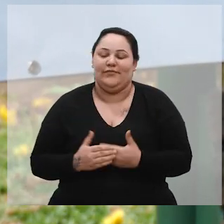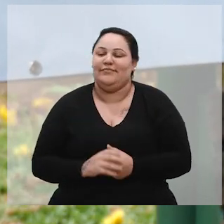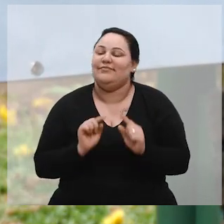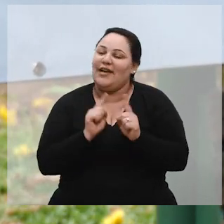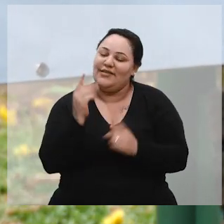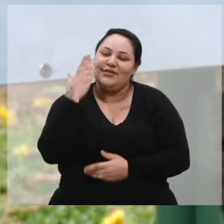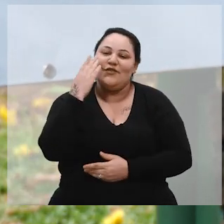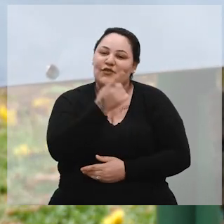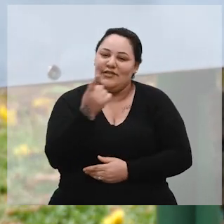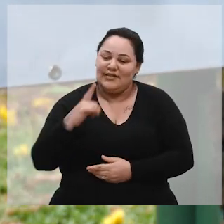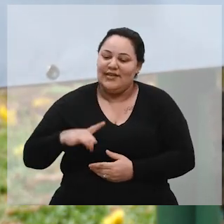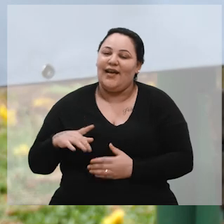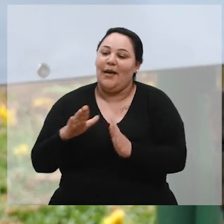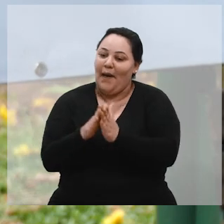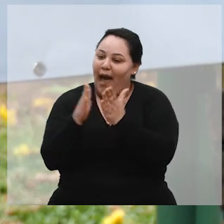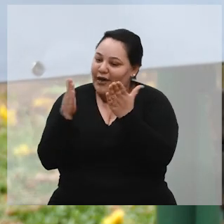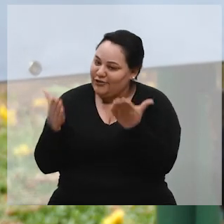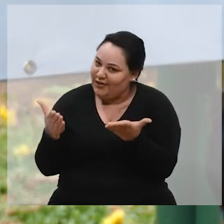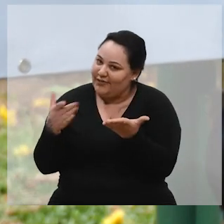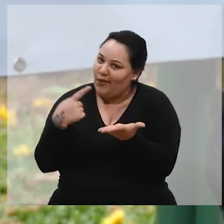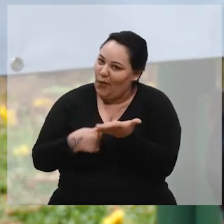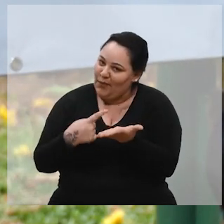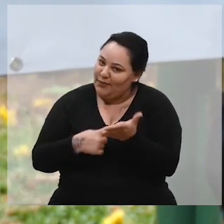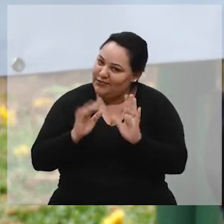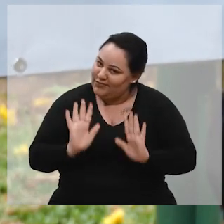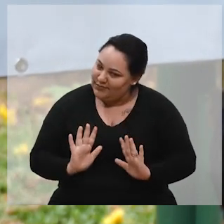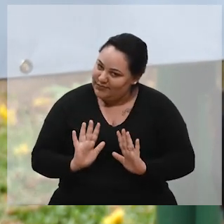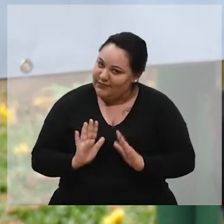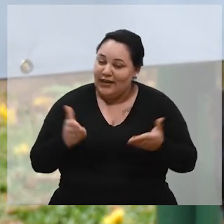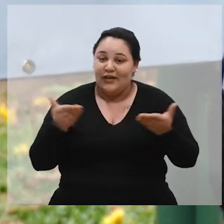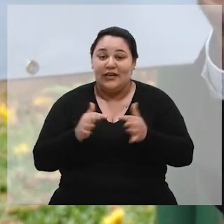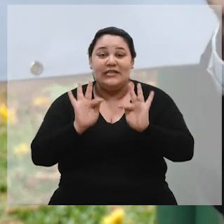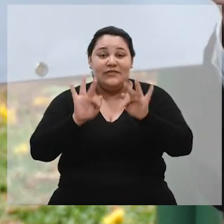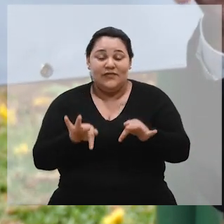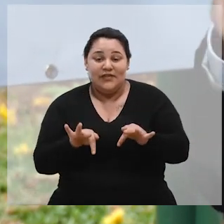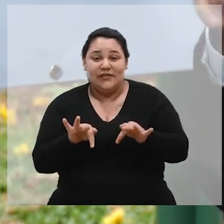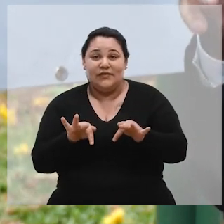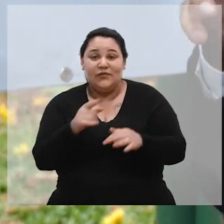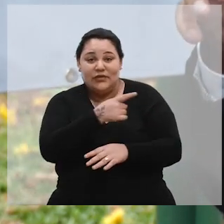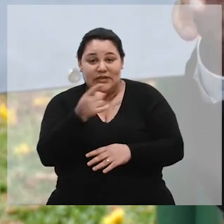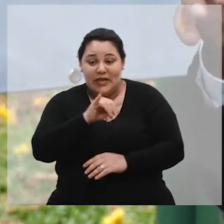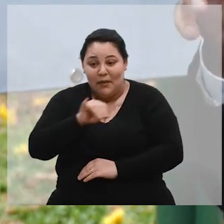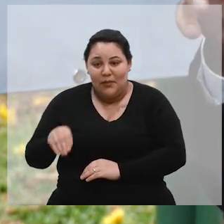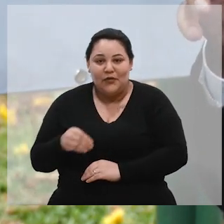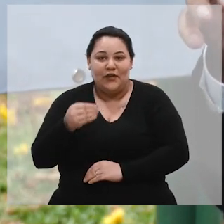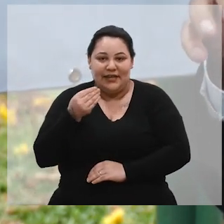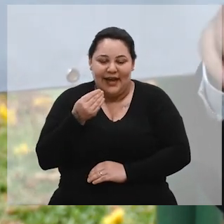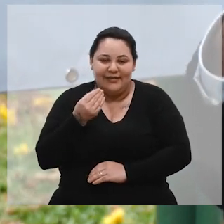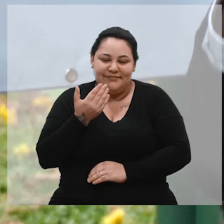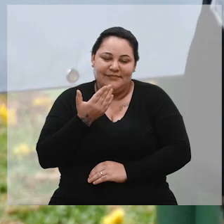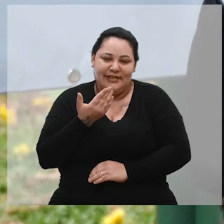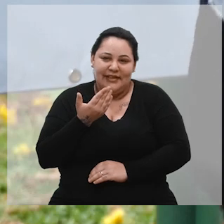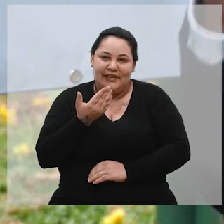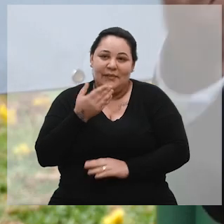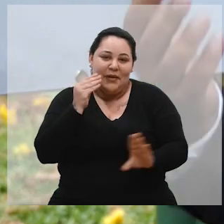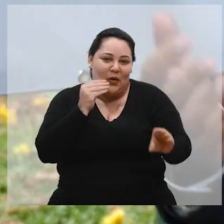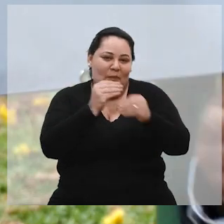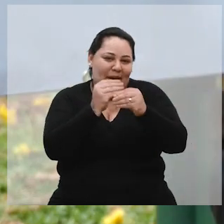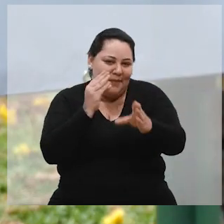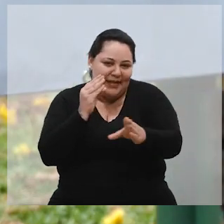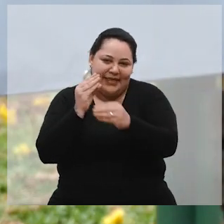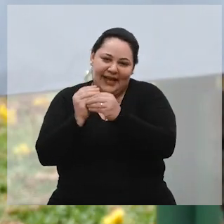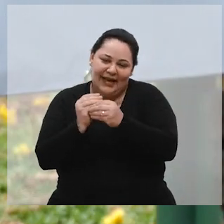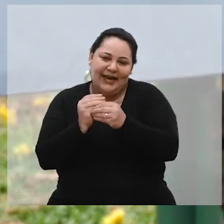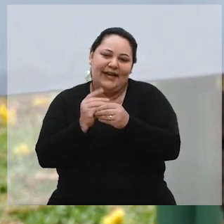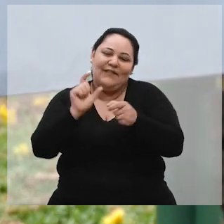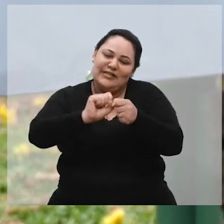serem cumpridas. Então eu vou estender um pouquinho esse final para vocês aproveitarem as considerações, digamos assim,